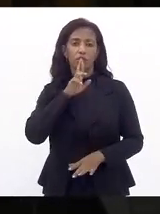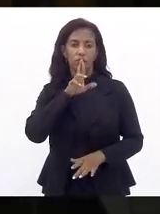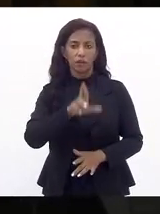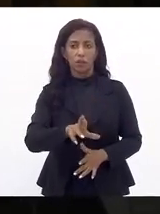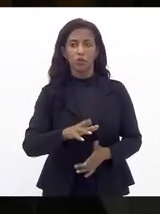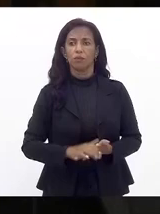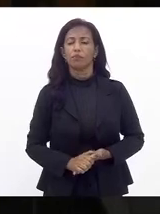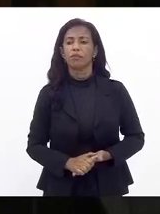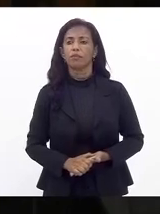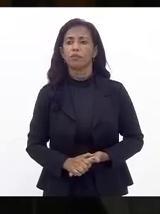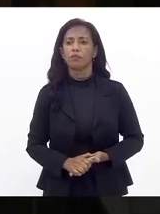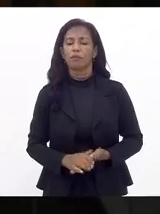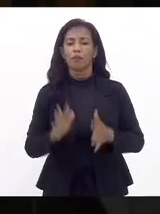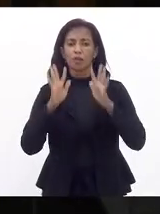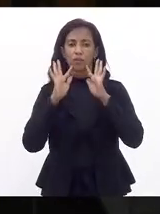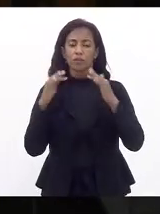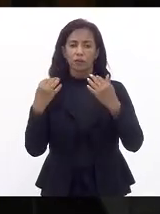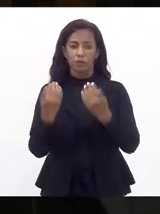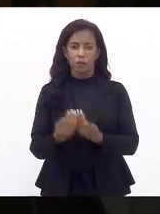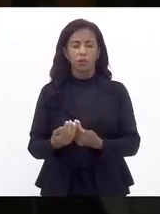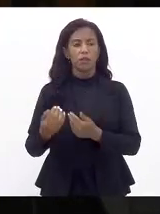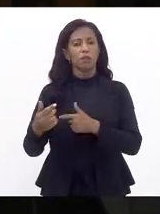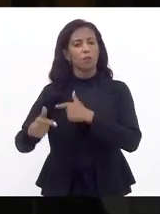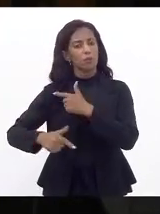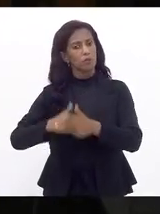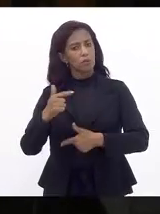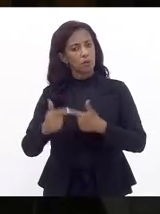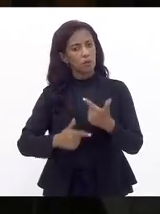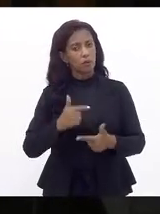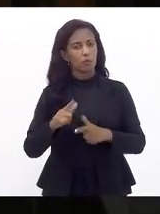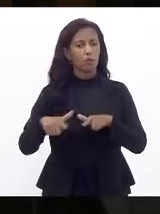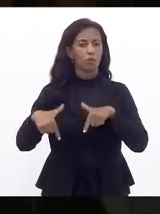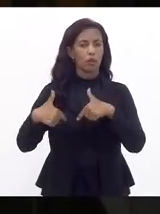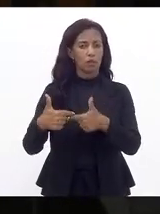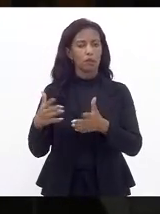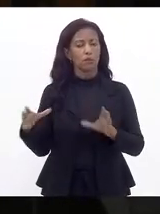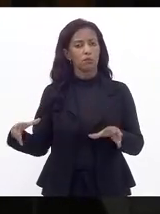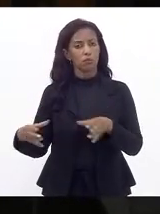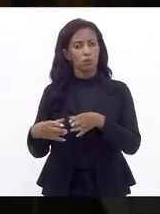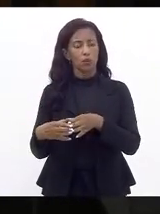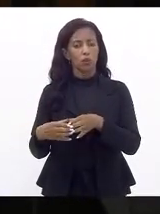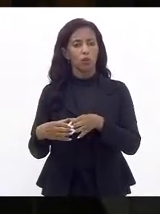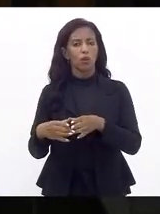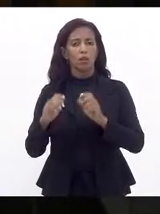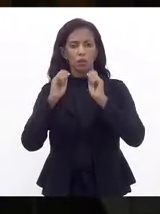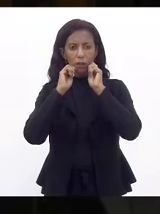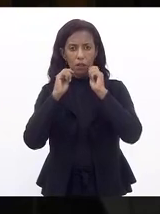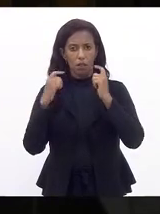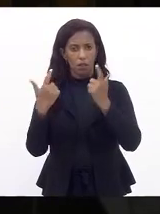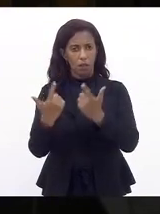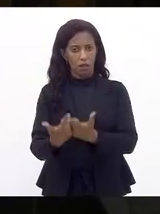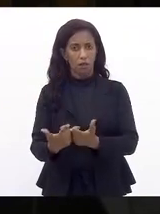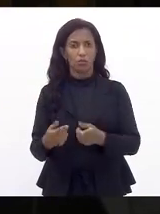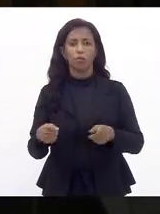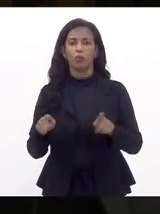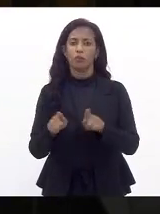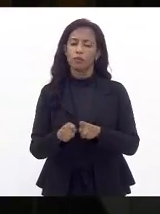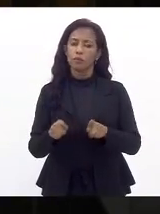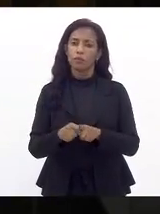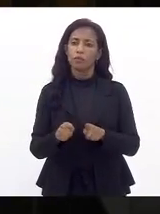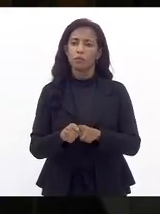resposta para as famílias, para os servidores, numa ação conjugada do Parlamento Fluminense, assim como